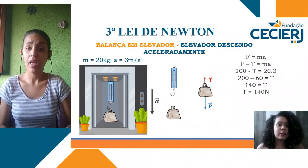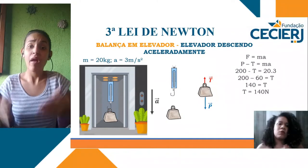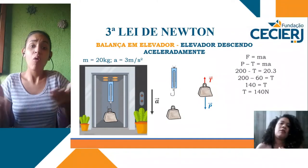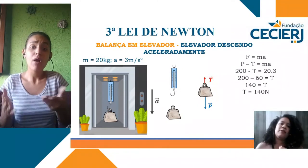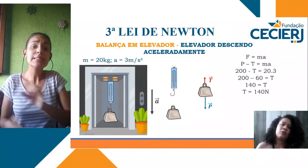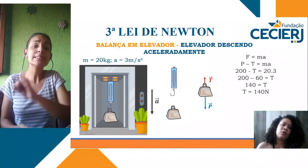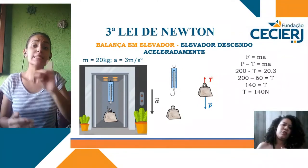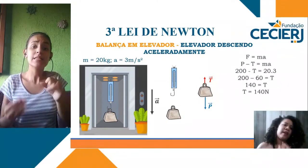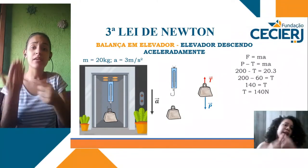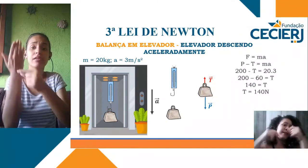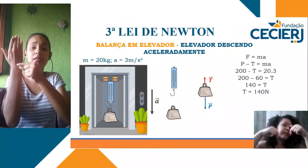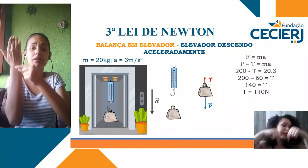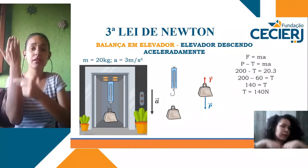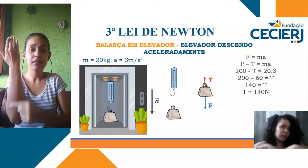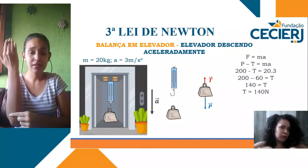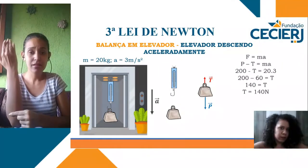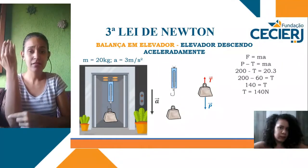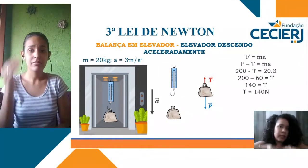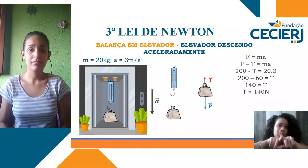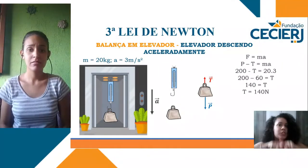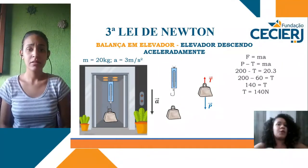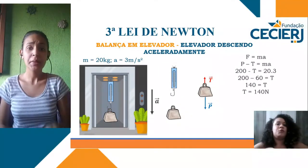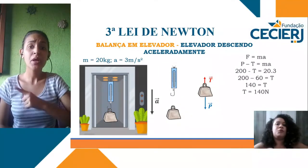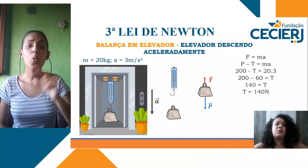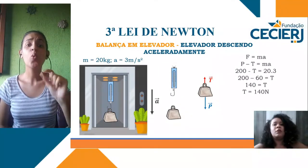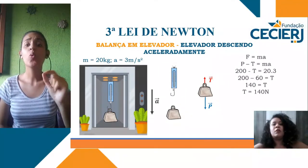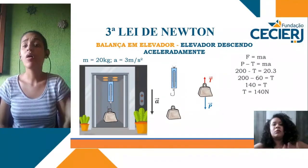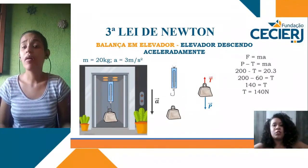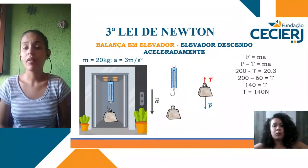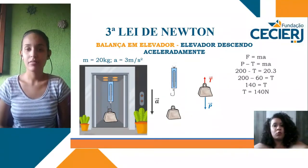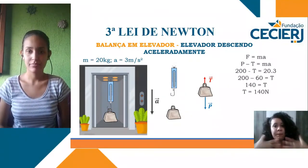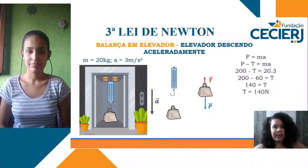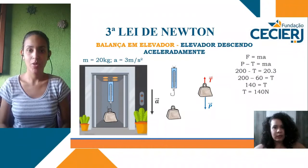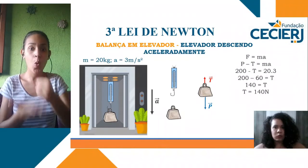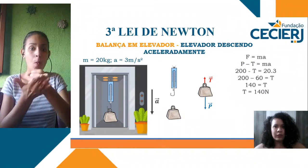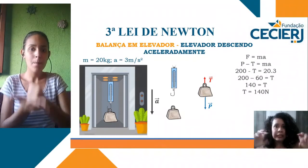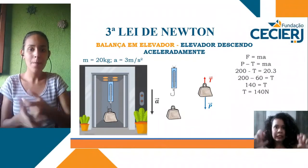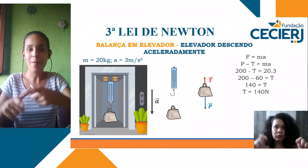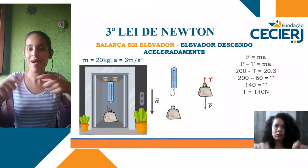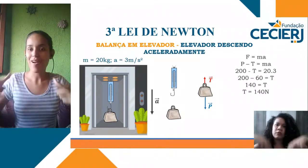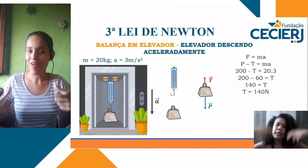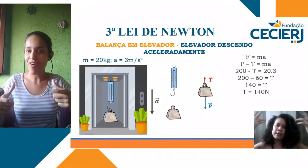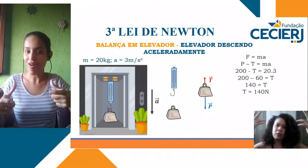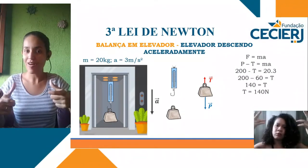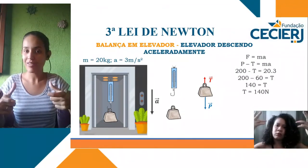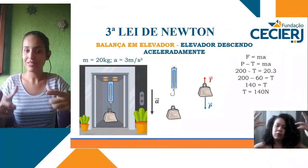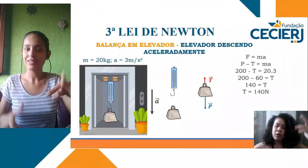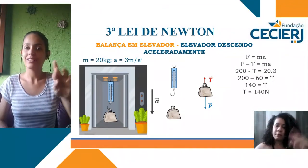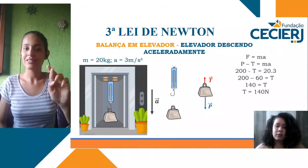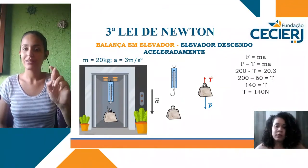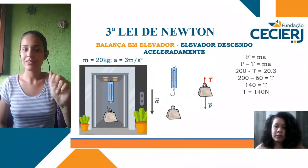E se o nosso elevador estiver descendo agora, o que nós temos? Nós temos o peso ganhando da